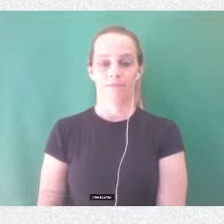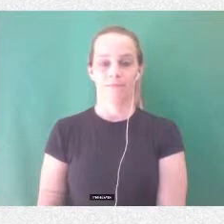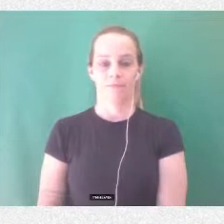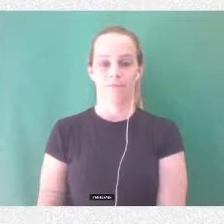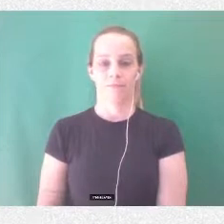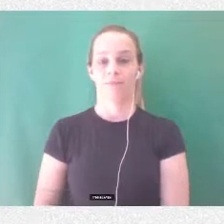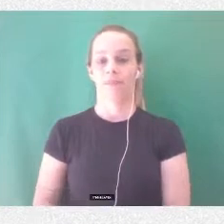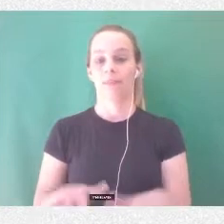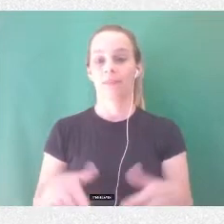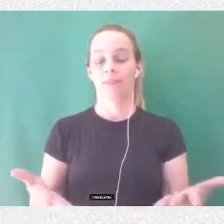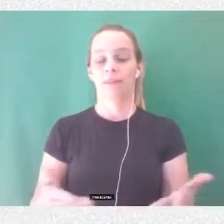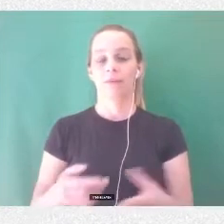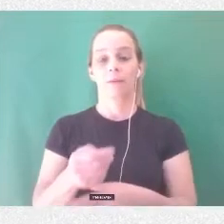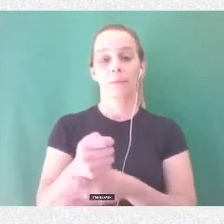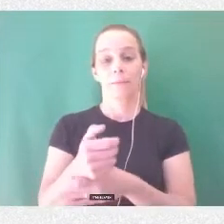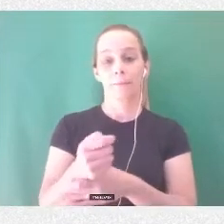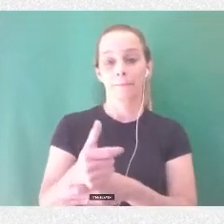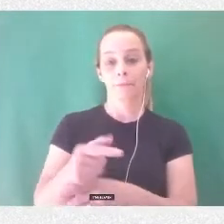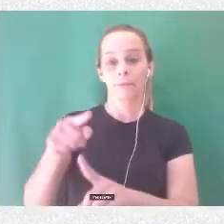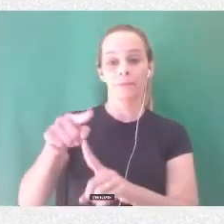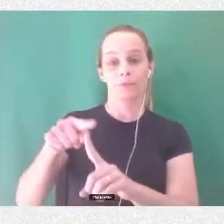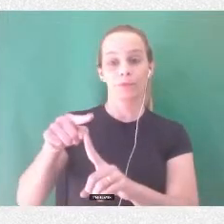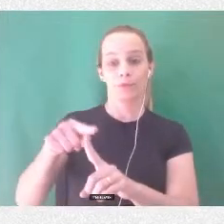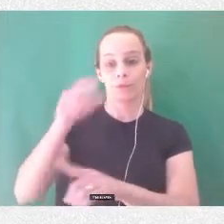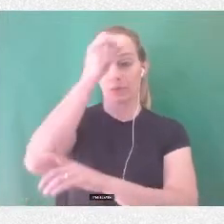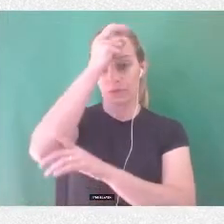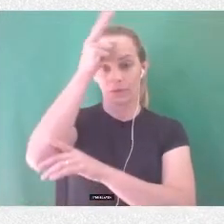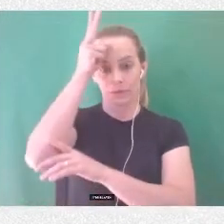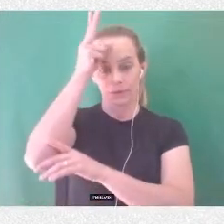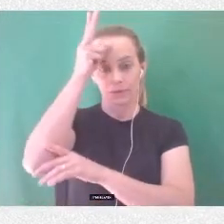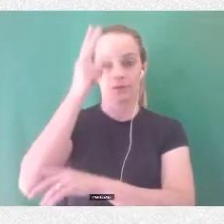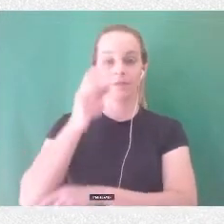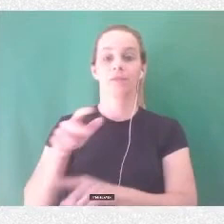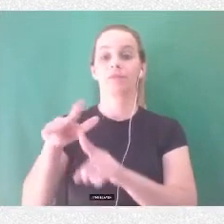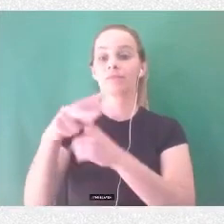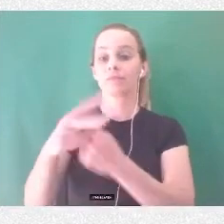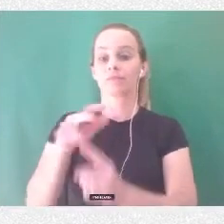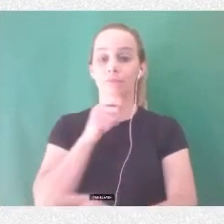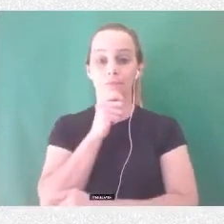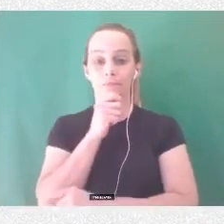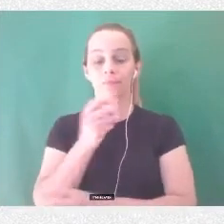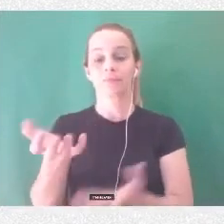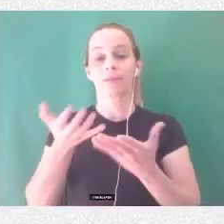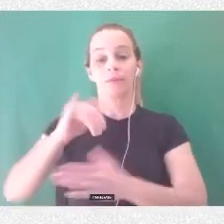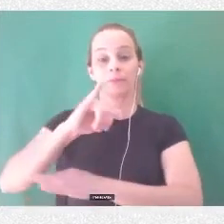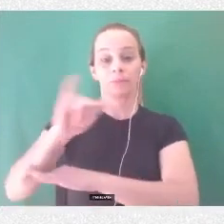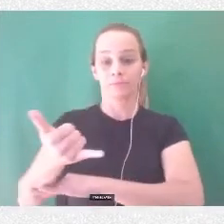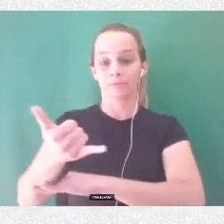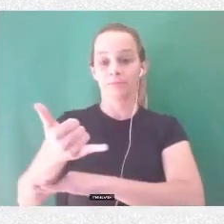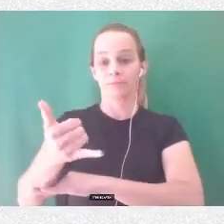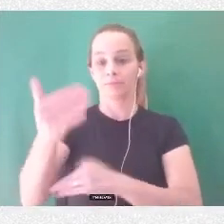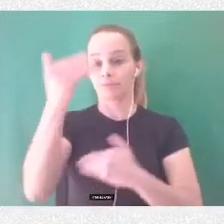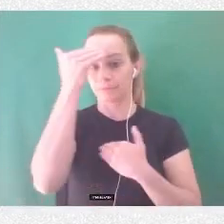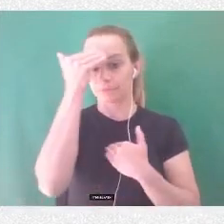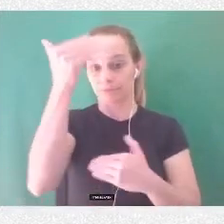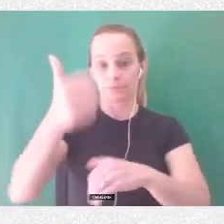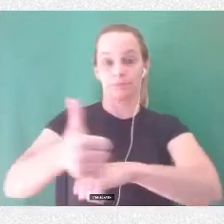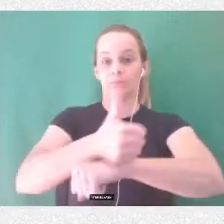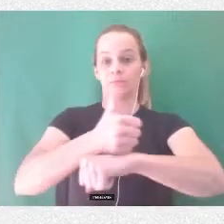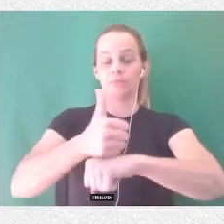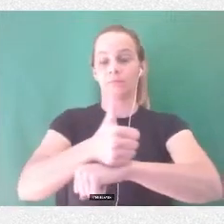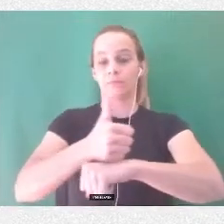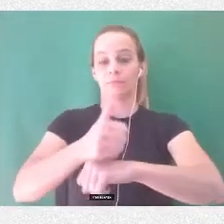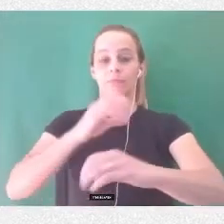Enquanto o pessoal da Prefeitura de Toledo abre o microfone da secretária, aproveito para agradecer a presença dos profissionais de imprensa,